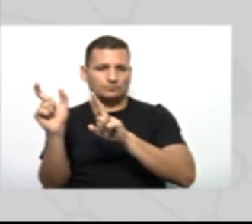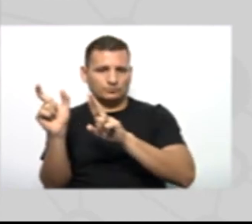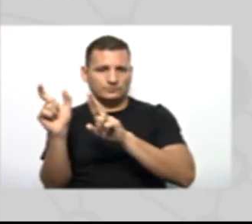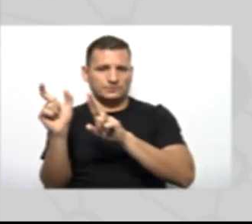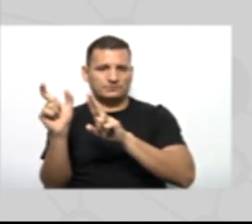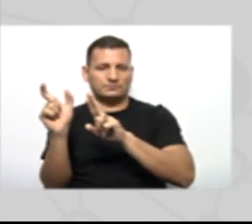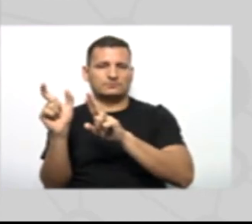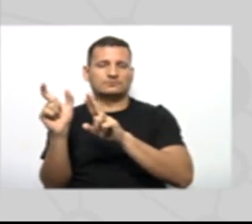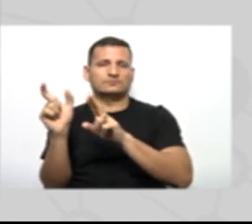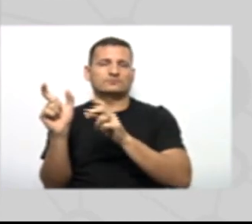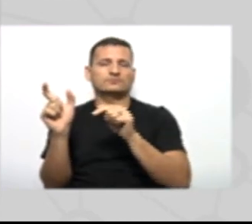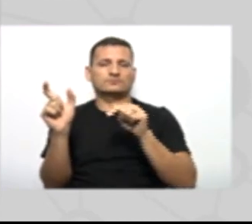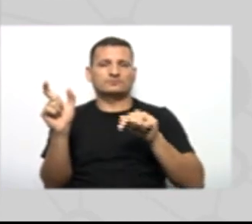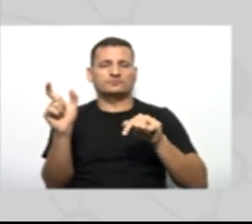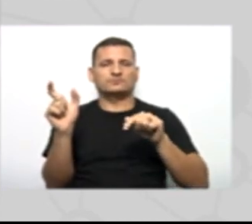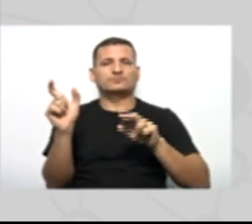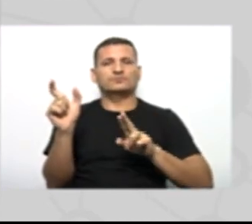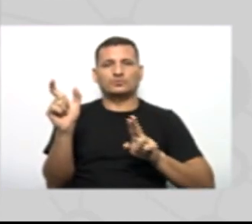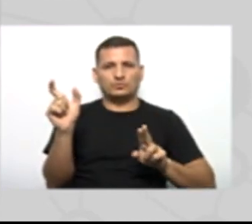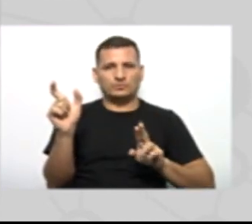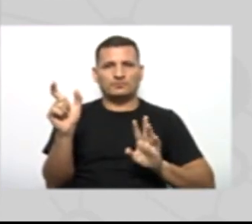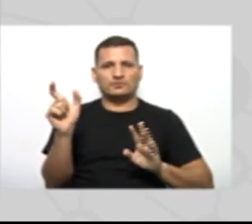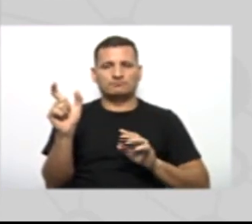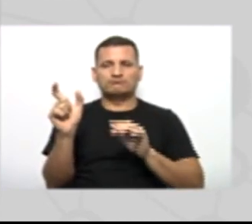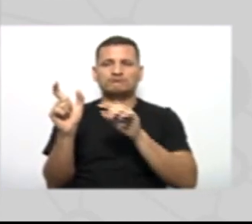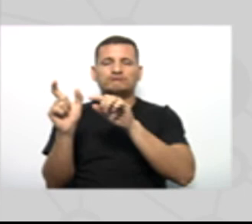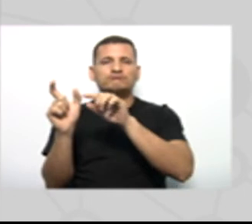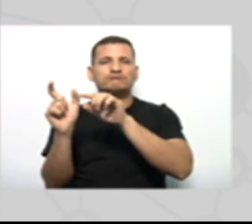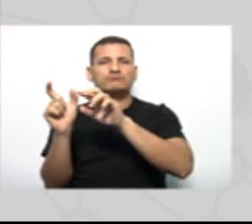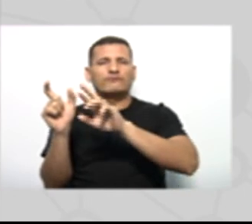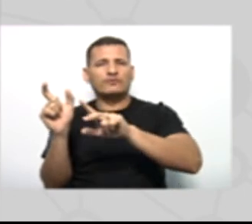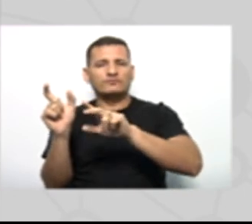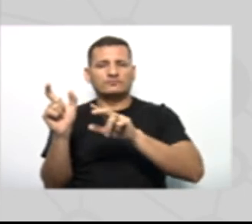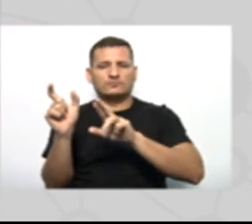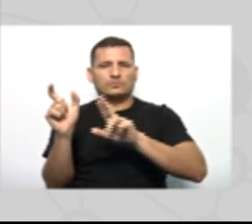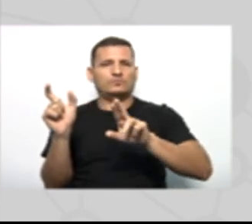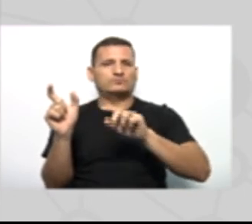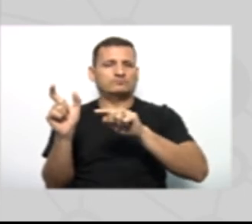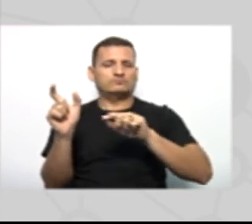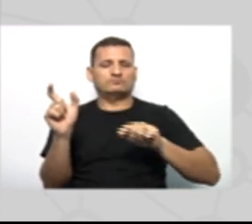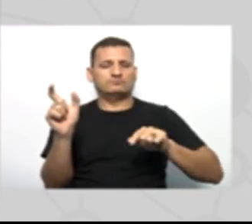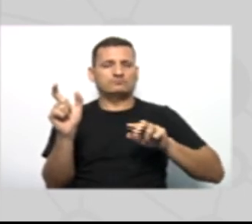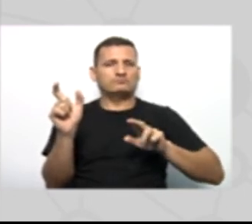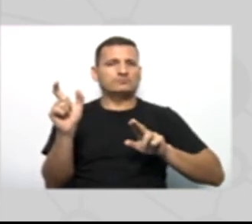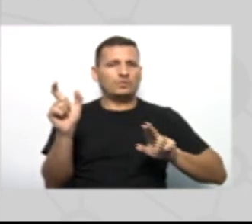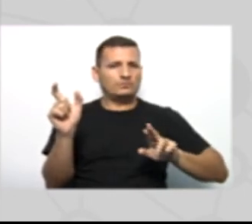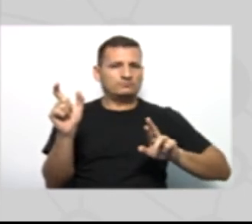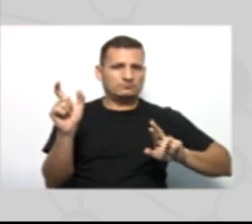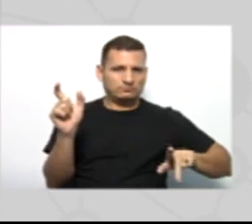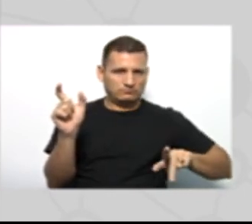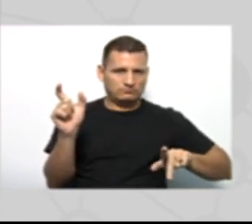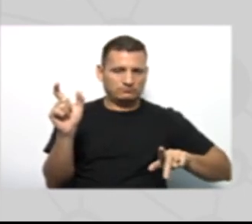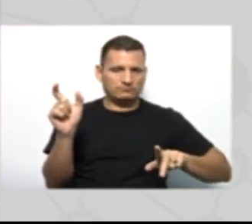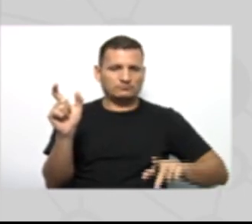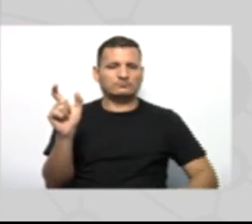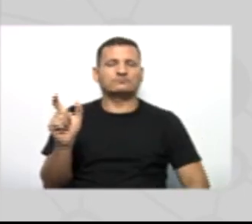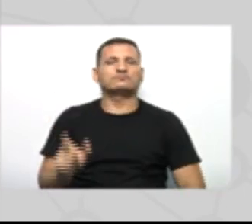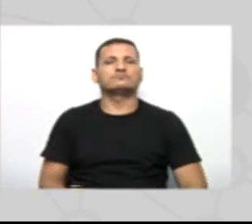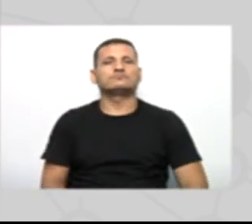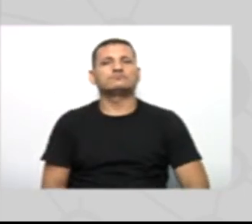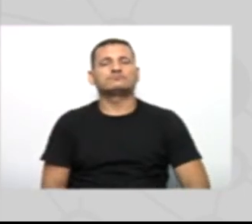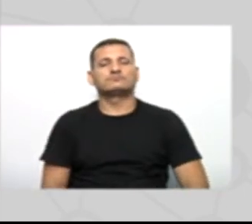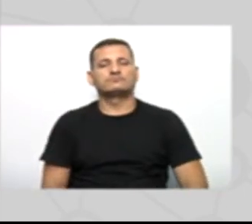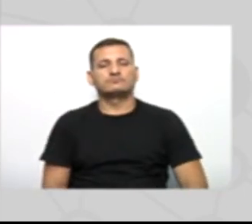e fizemos as modificações necessárias. Colocamos o nome do time e colocamos a